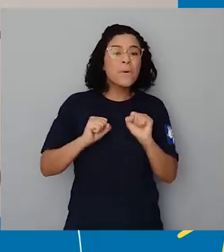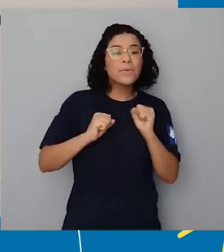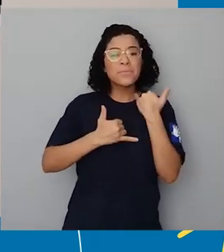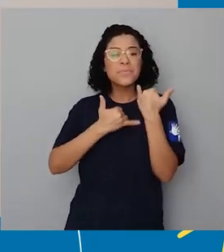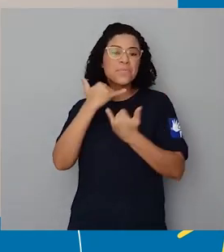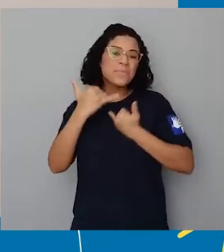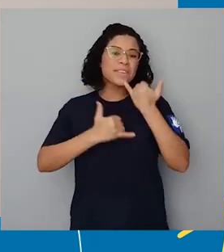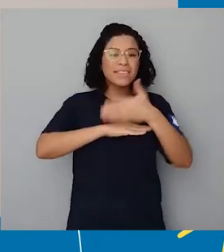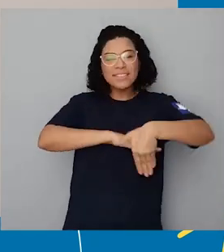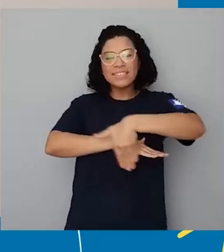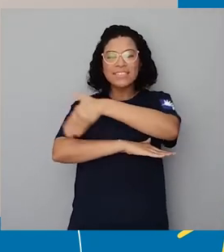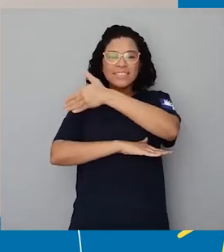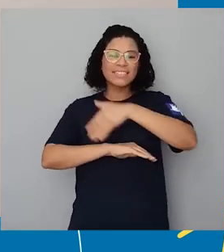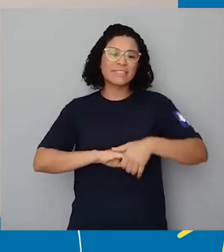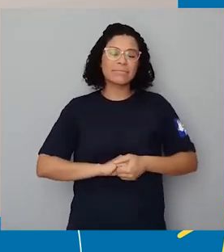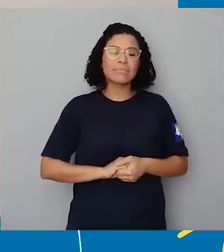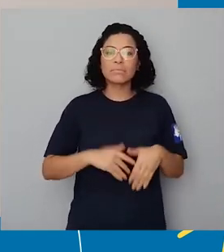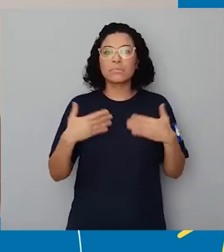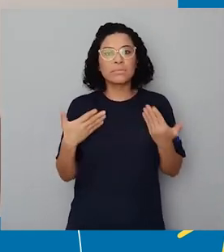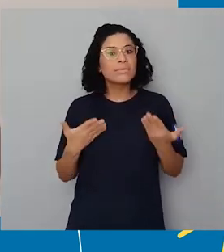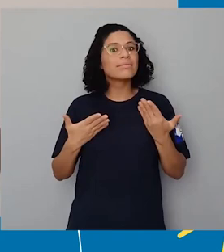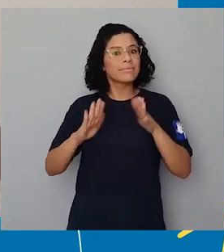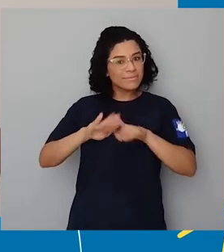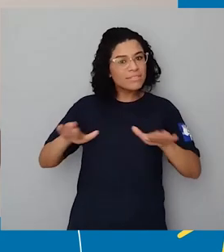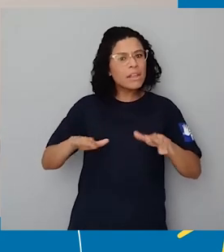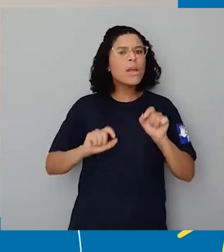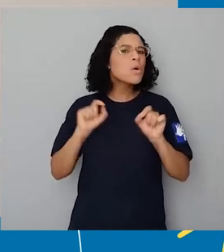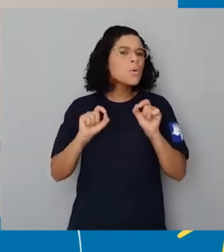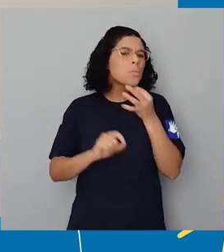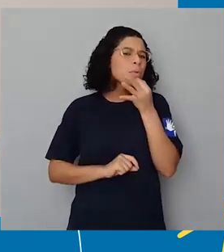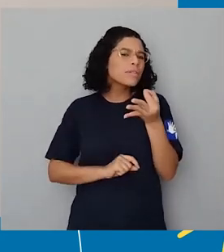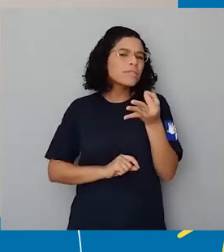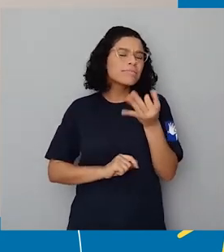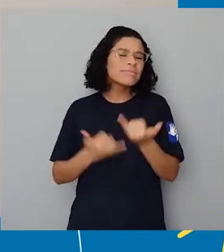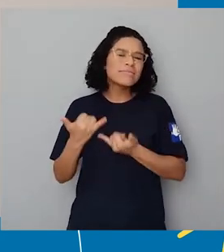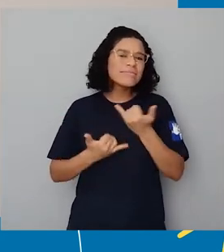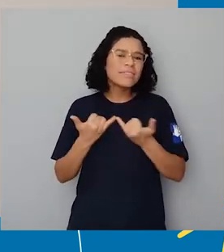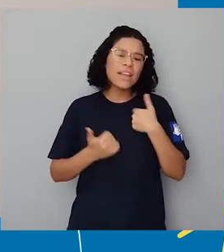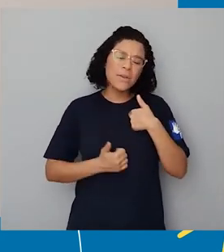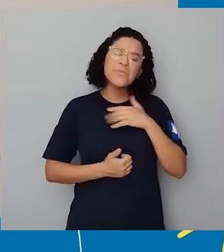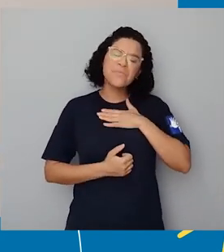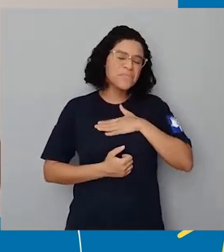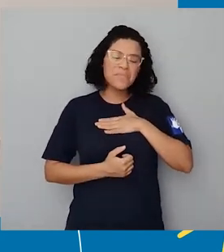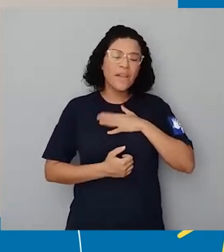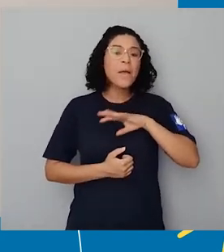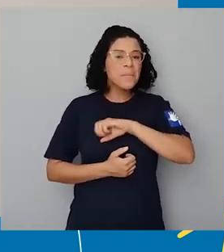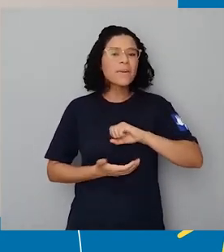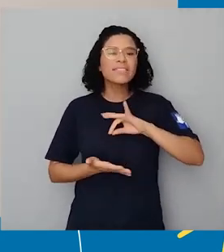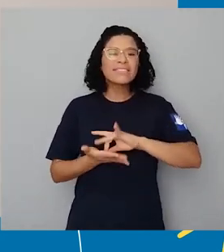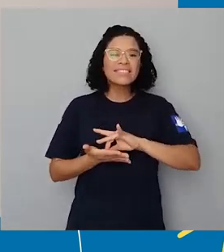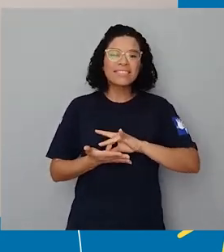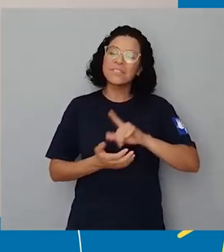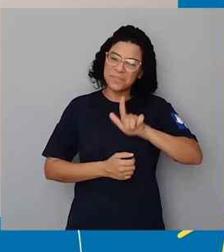brincar na rua. E aí, criançada, o que vocês acharam dessa brincadeira? Eu não gostei.